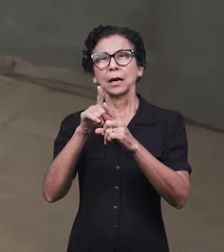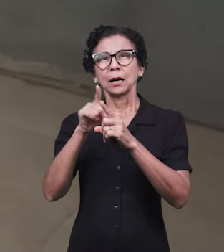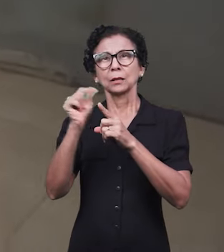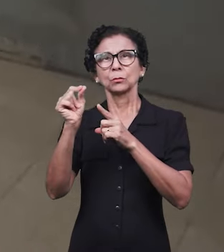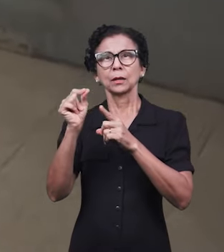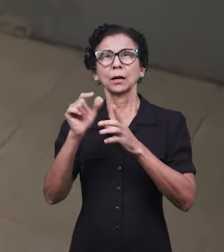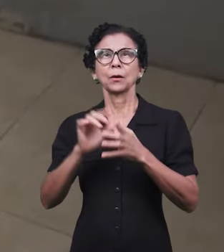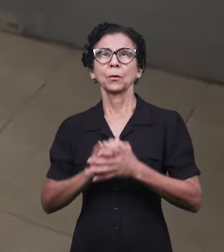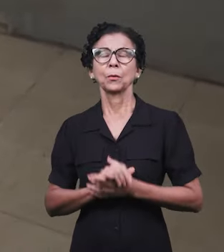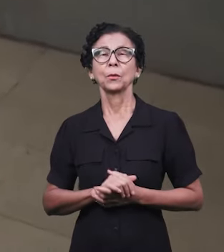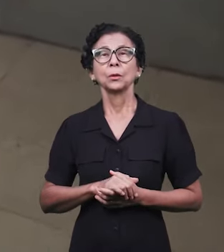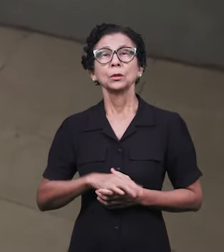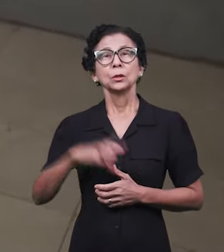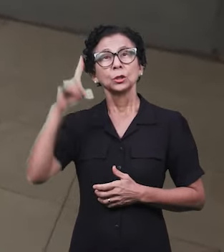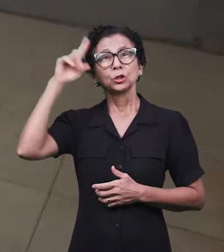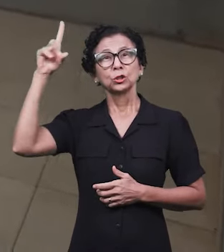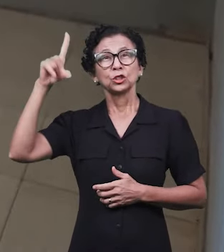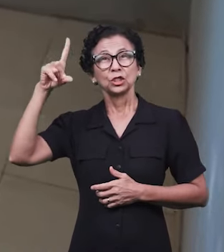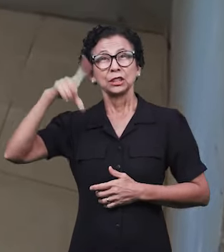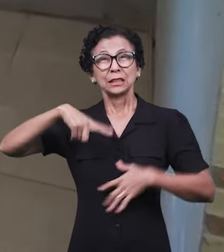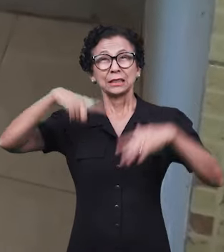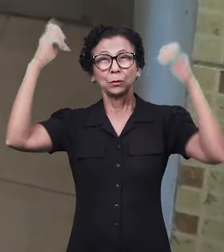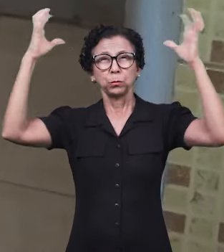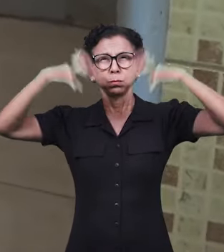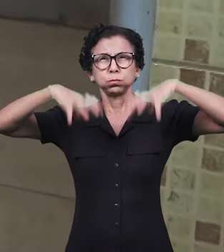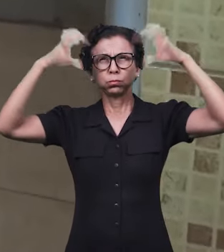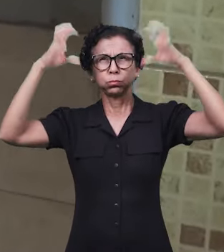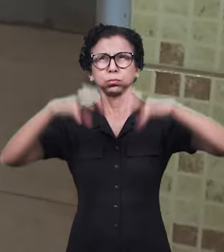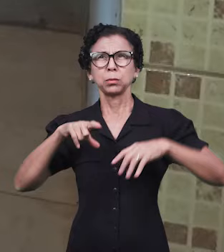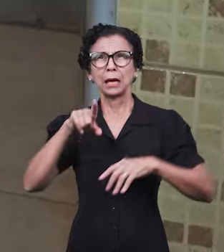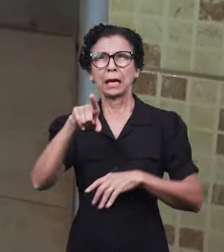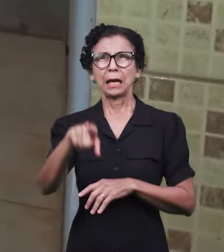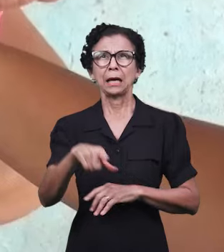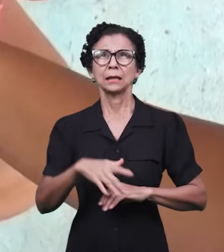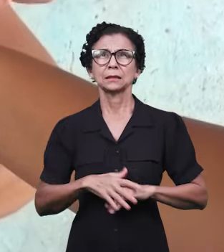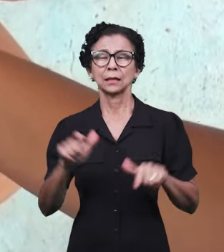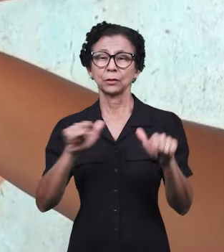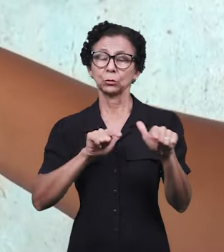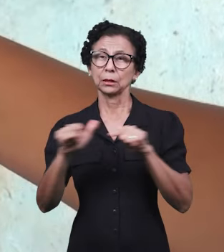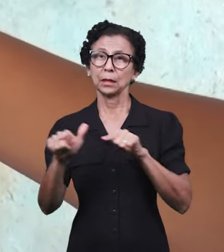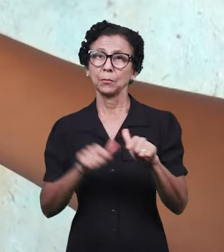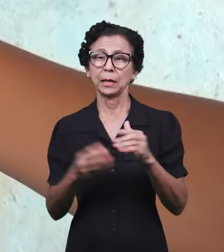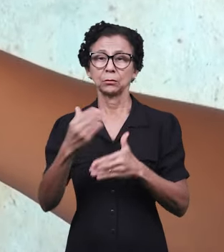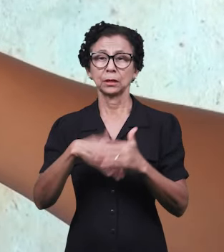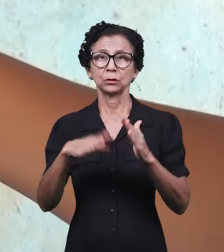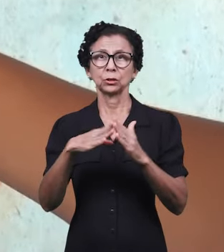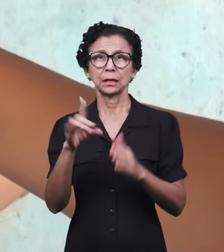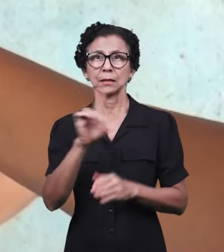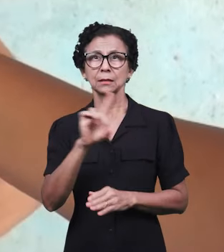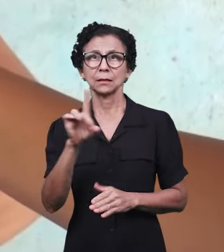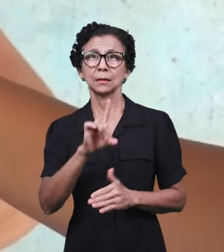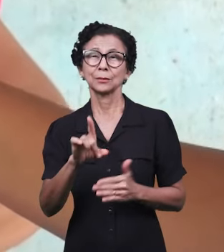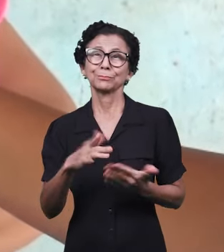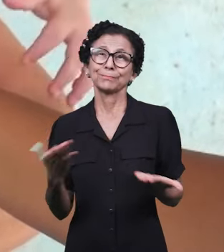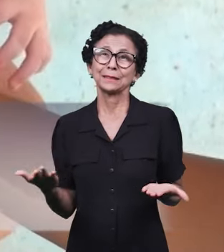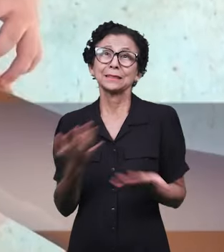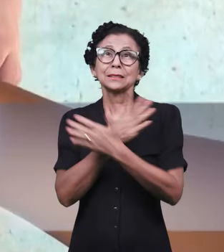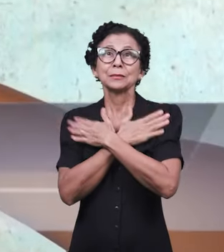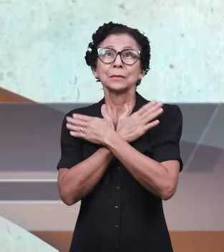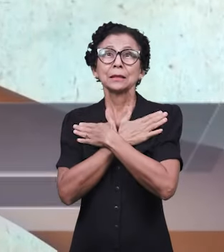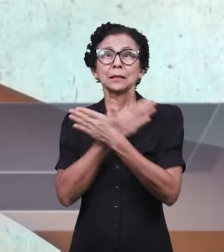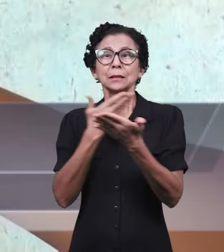conta que essa ajuda faz toda a diferença no recomeço. Me sinto feliz, tranquila, né? Mais em paz,